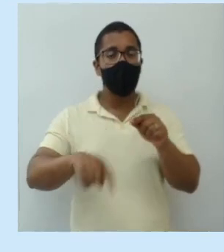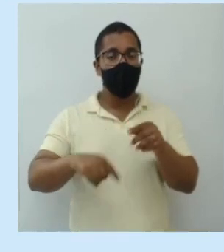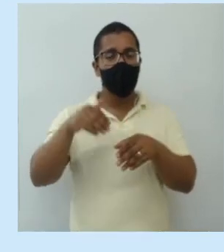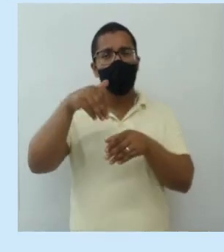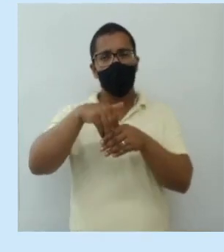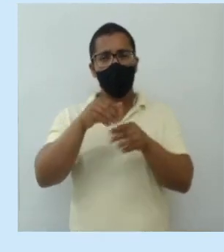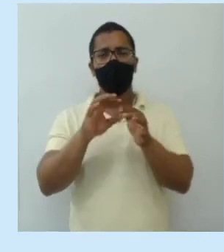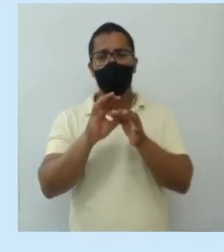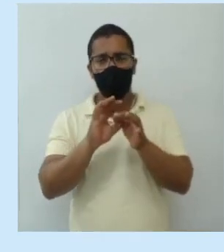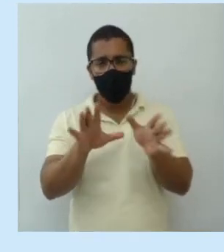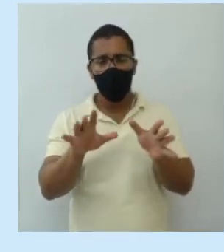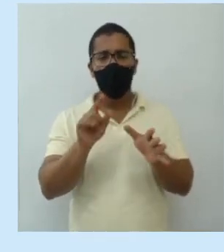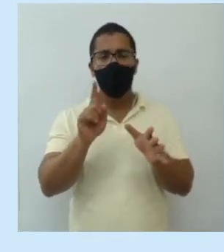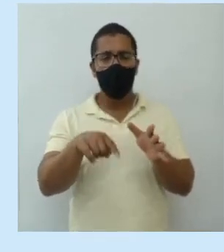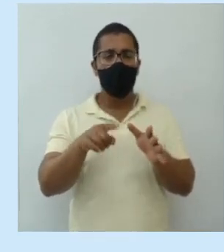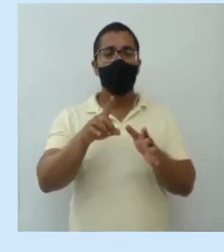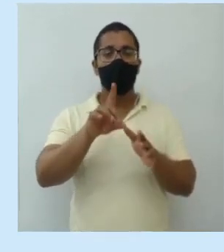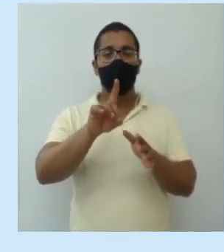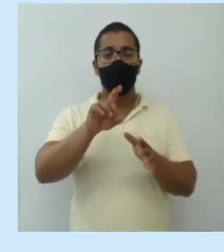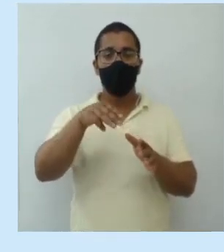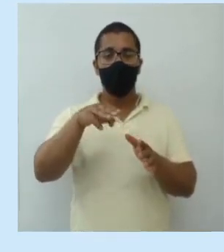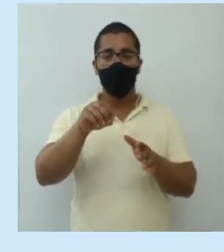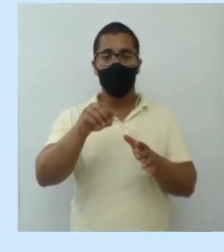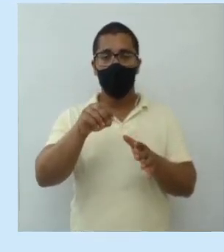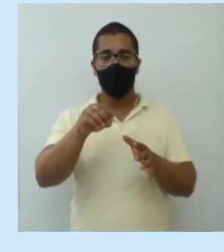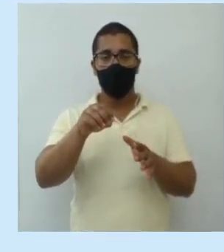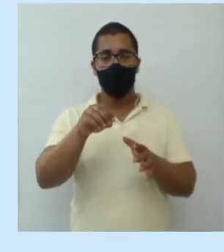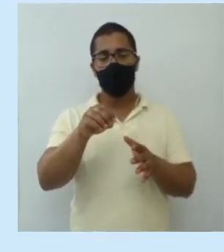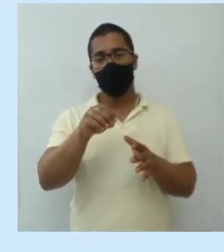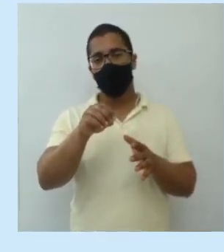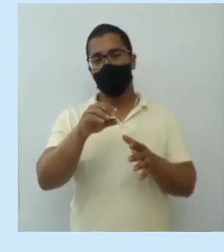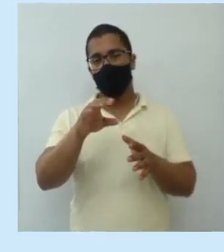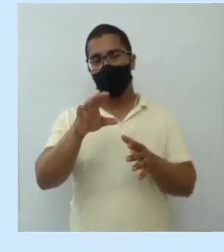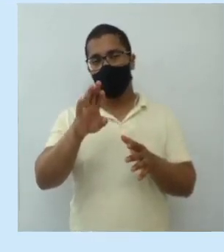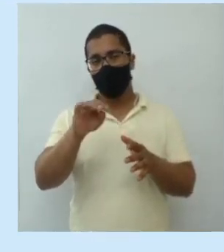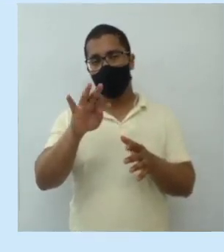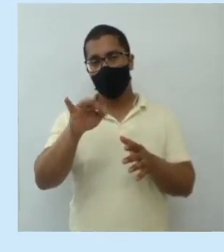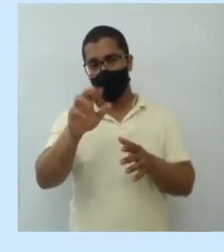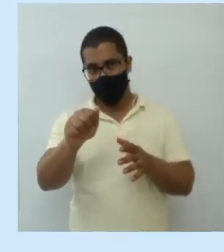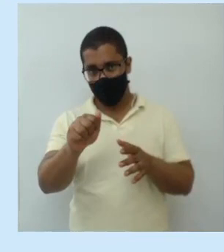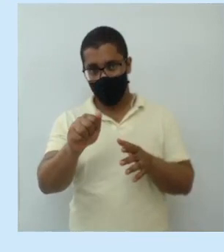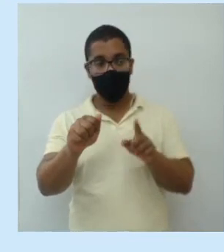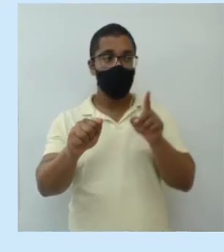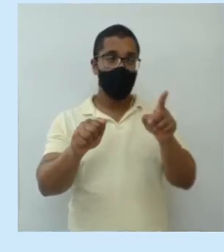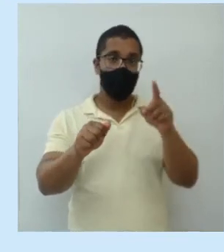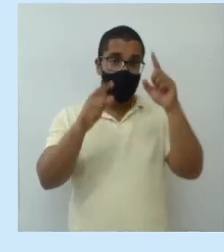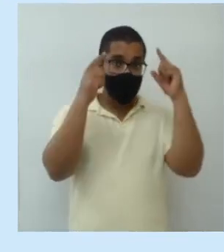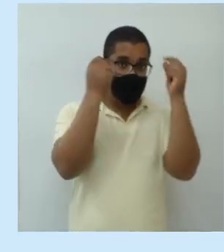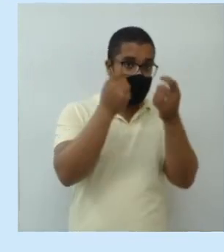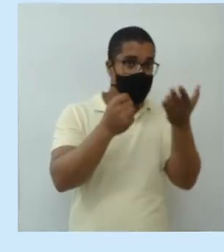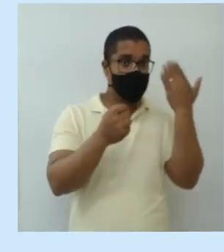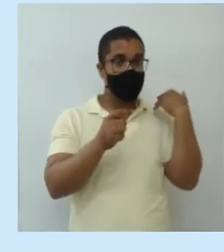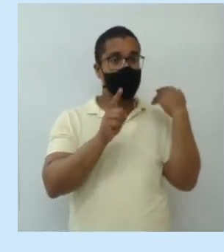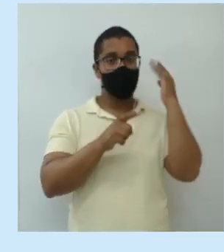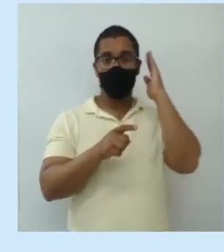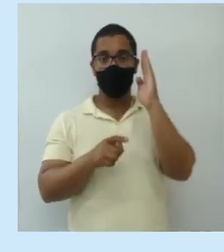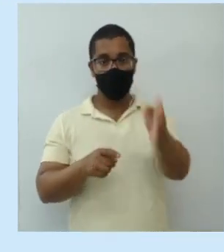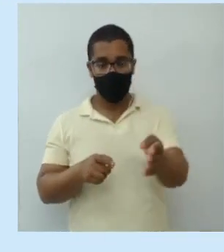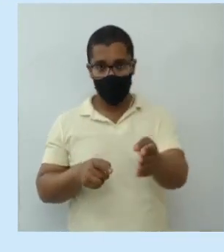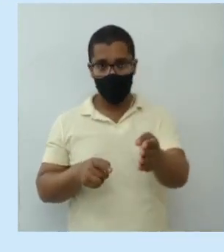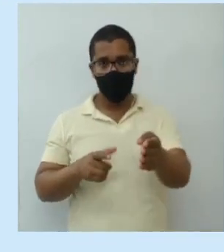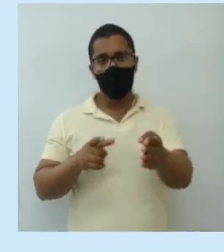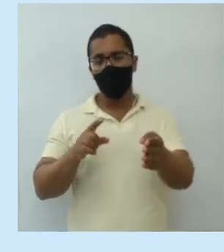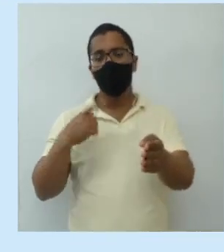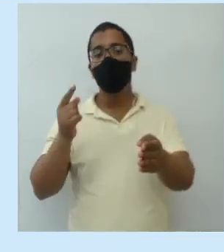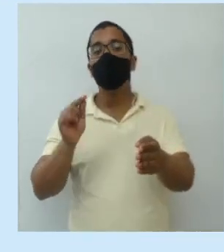democracia direta. Então nós delegamos a representantes profissionais da política debater